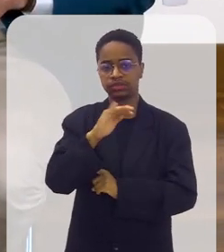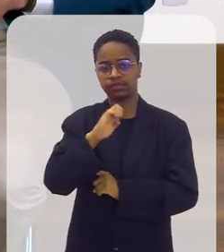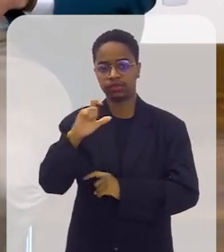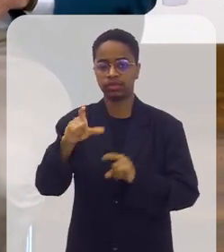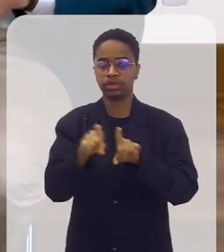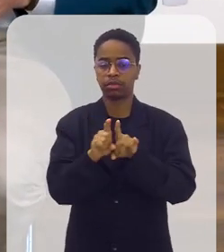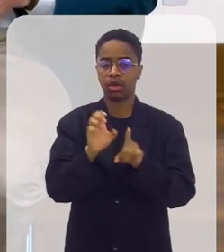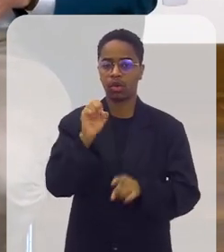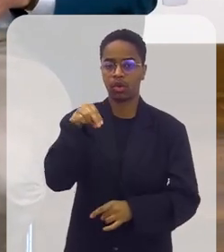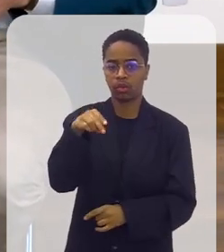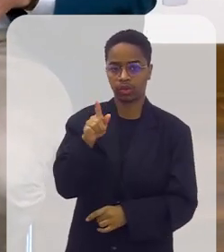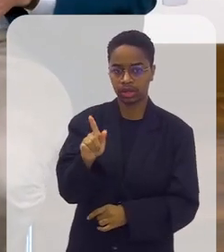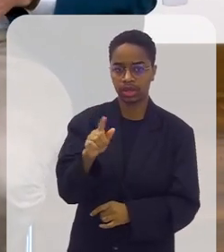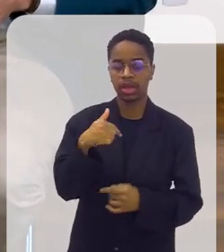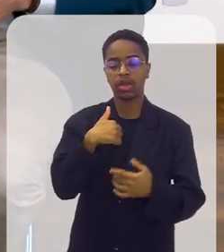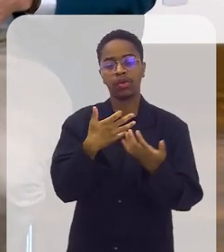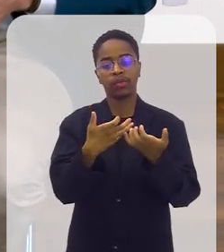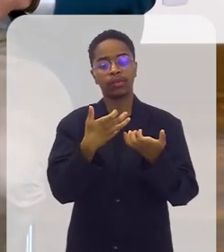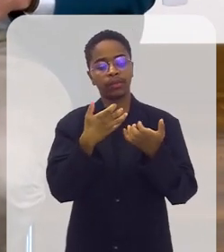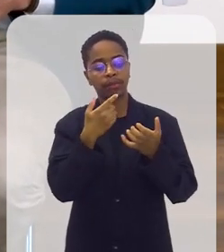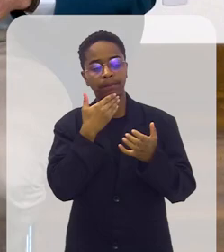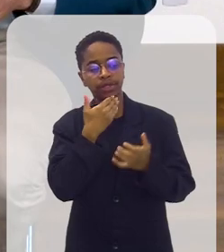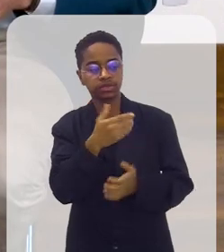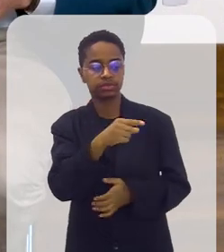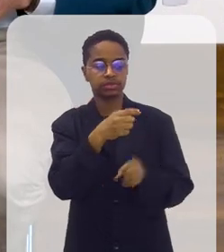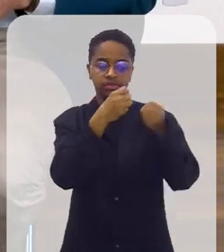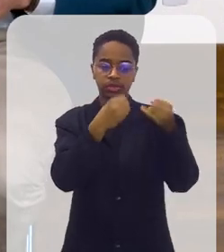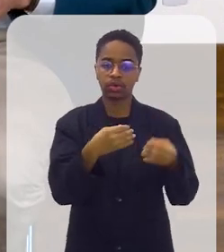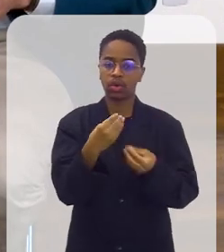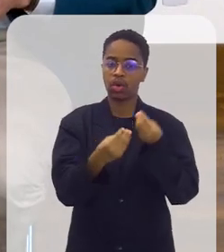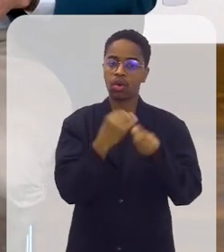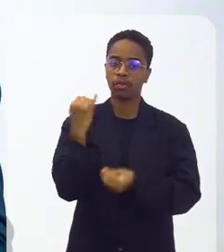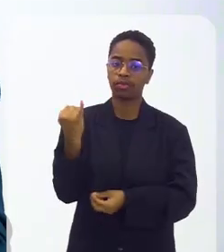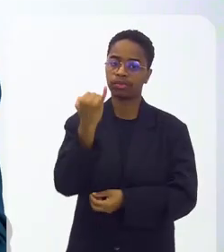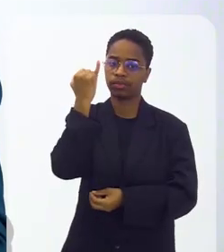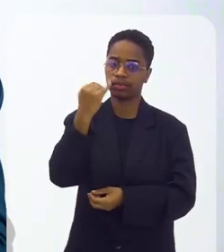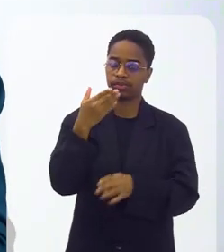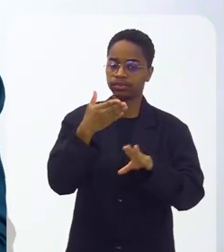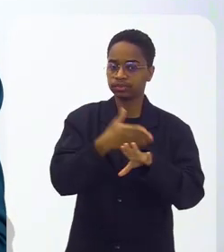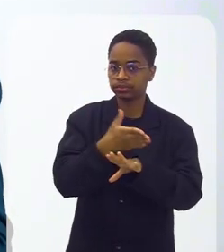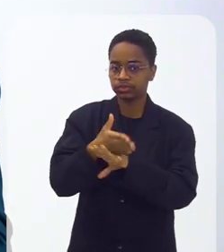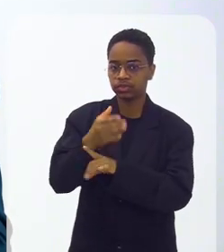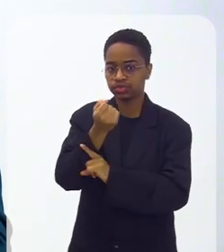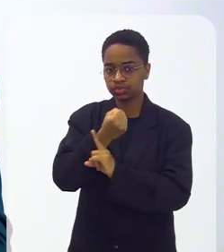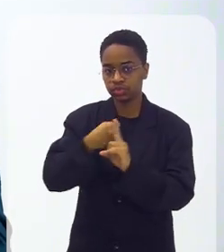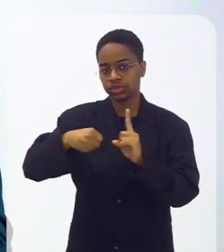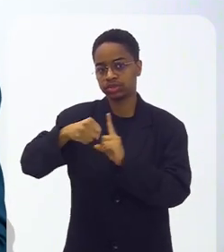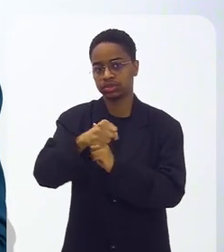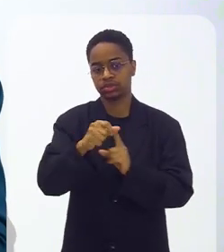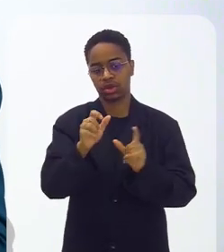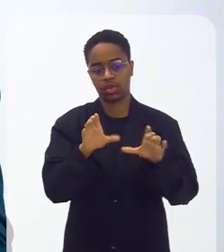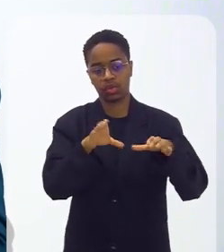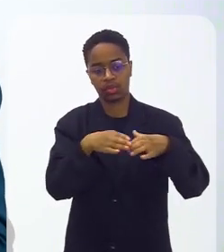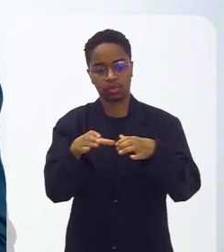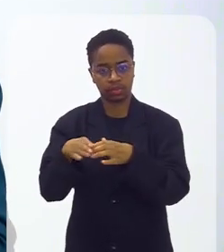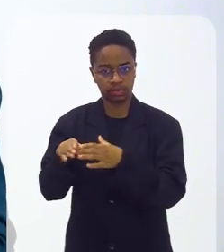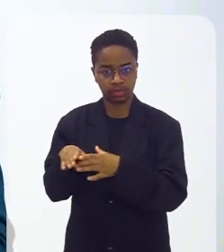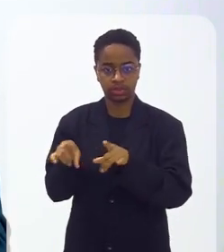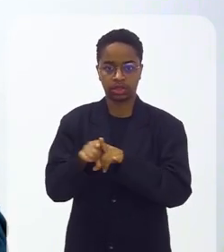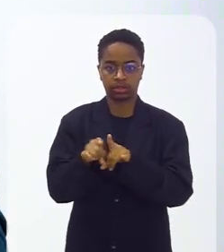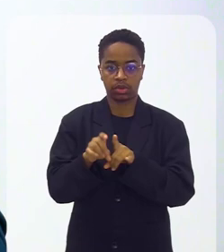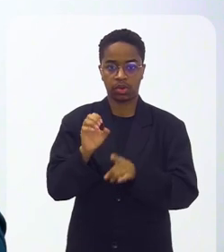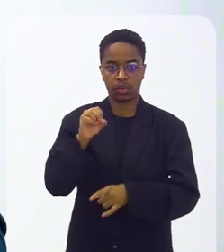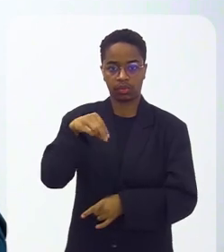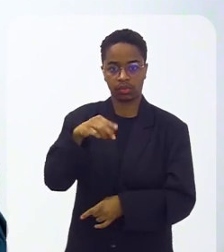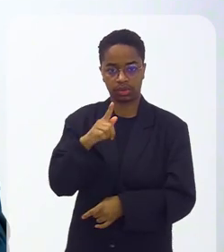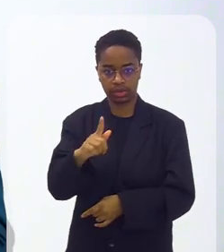com as organizações não governamentais, falasse um pouquinho sobre essa importância, a importância da participação social das